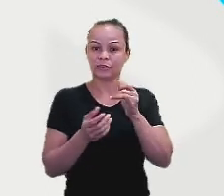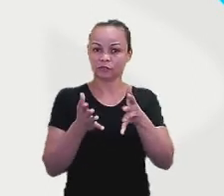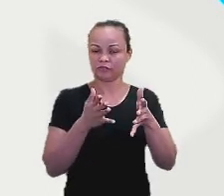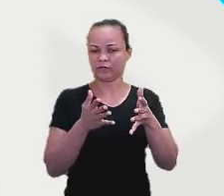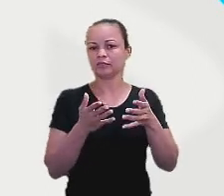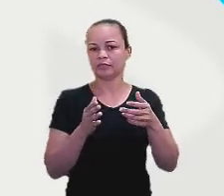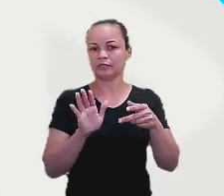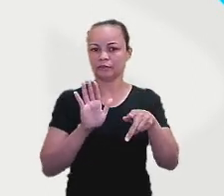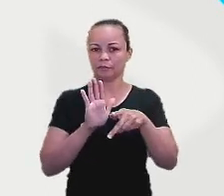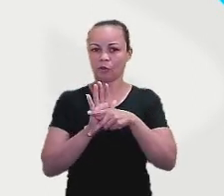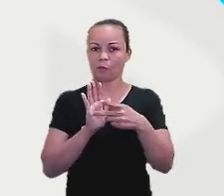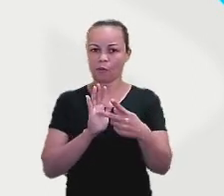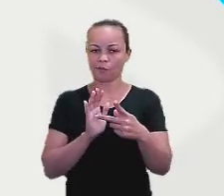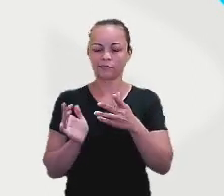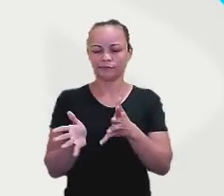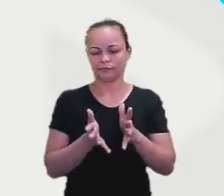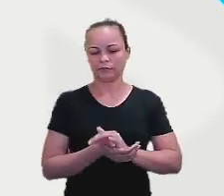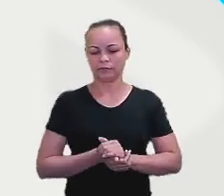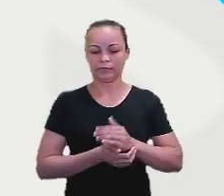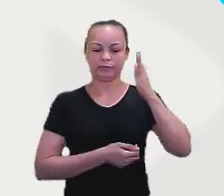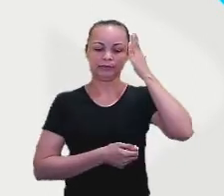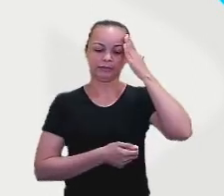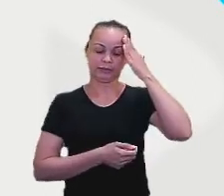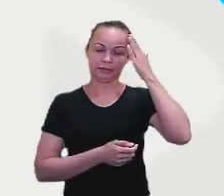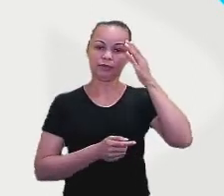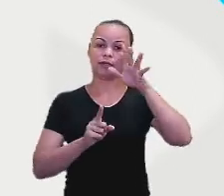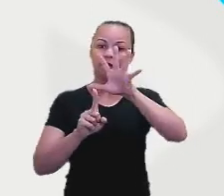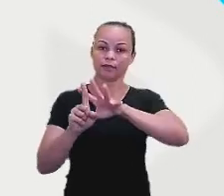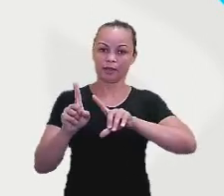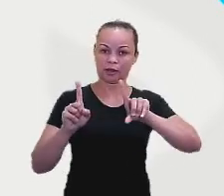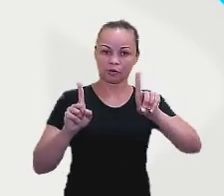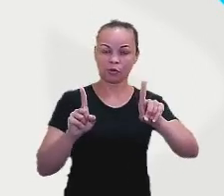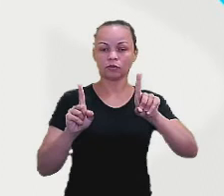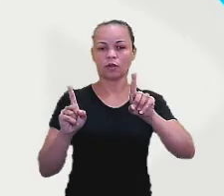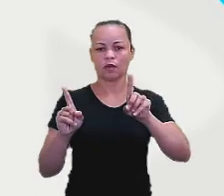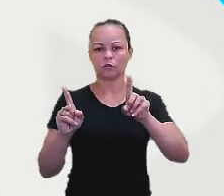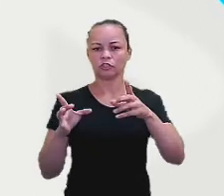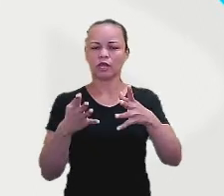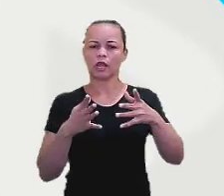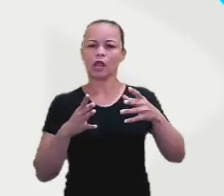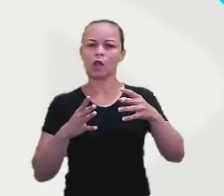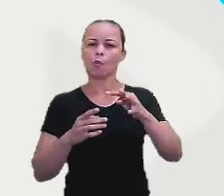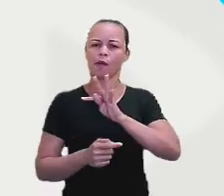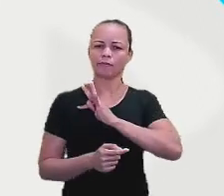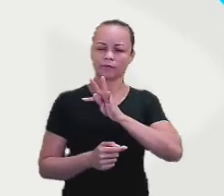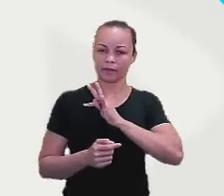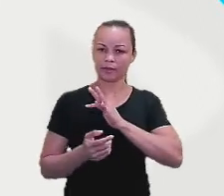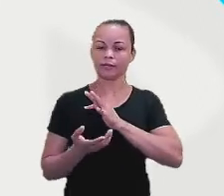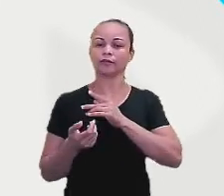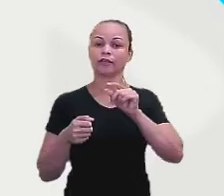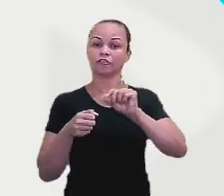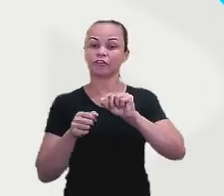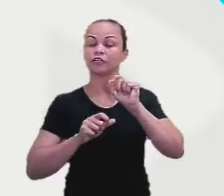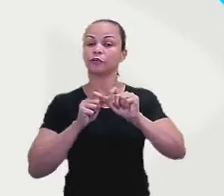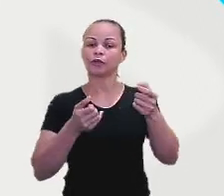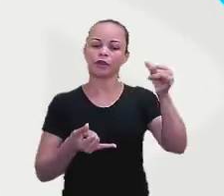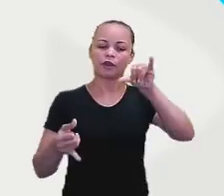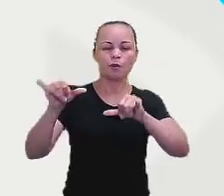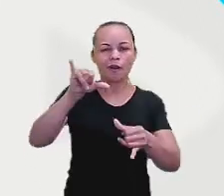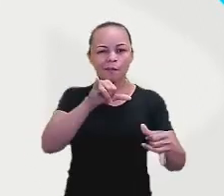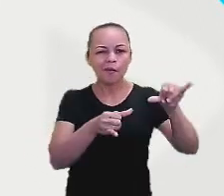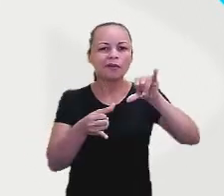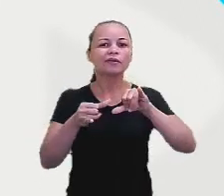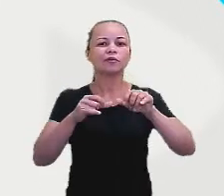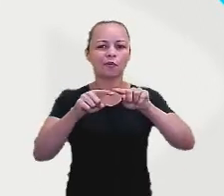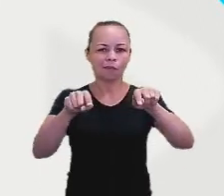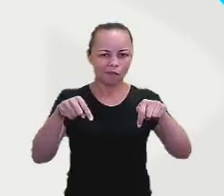propósito. Compreender que a clonagem é uma técnica realizada em laboratório, só que a gente viu que é muito mais do que